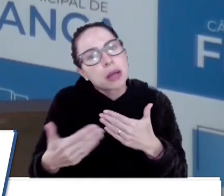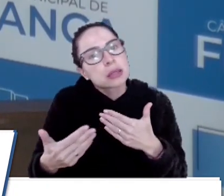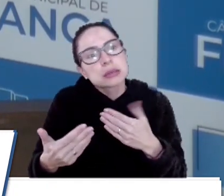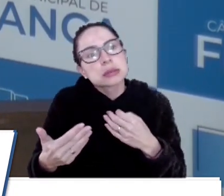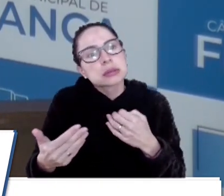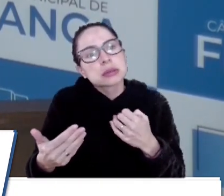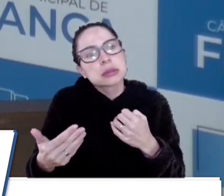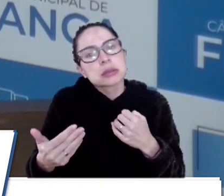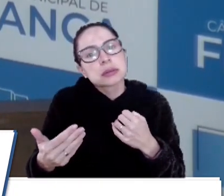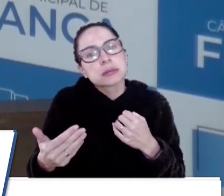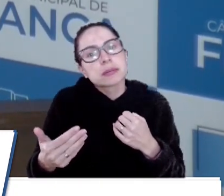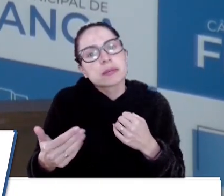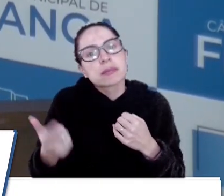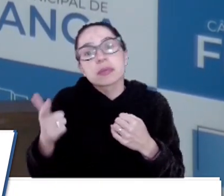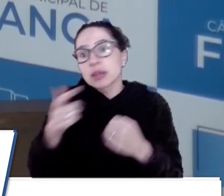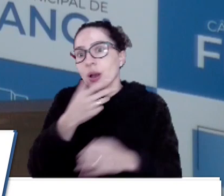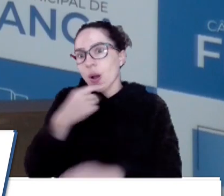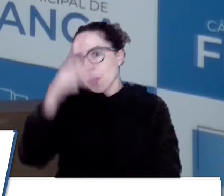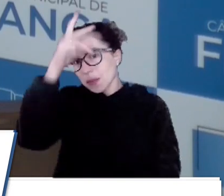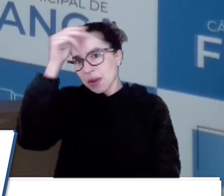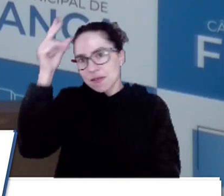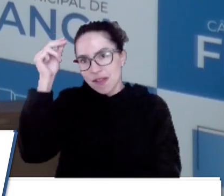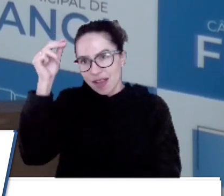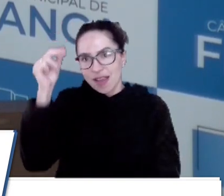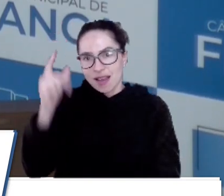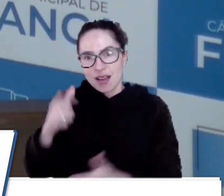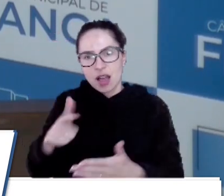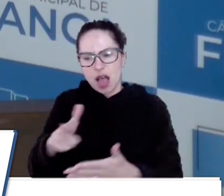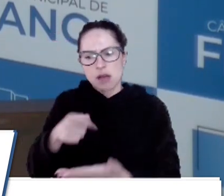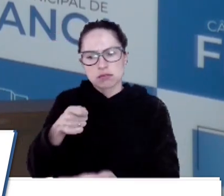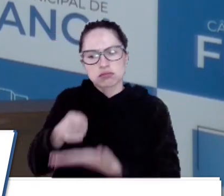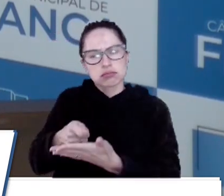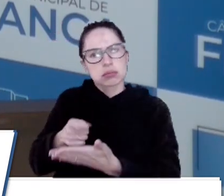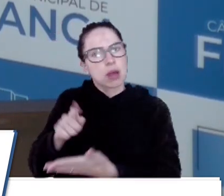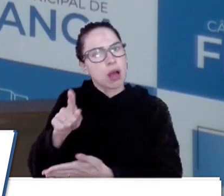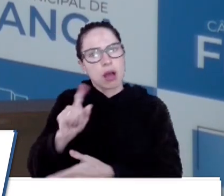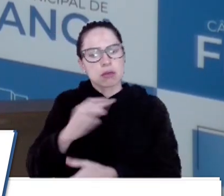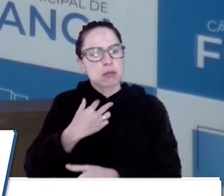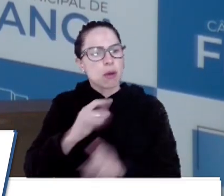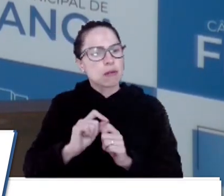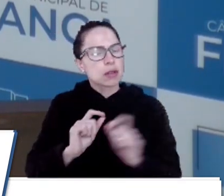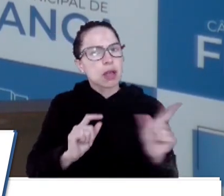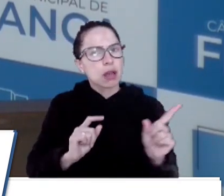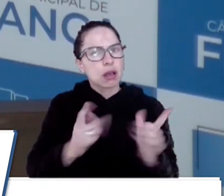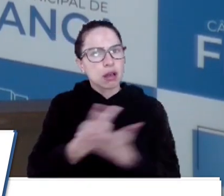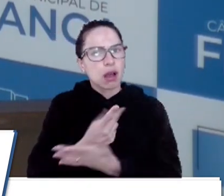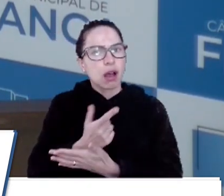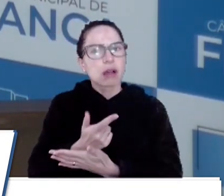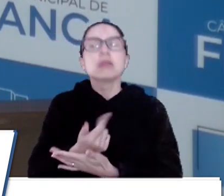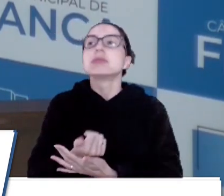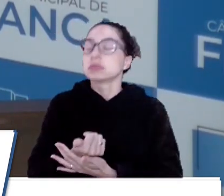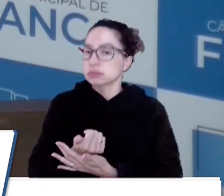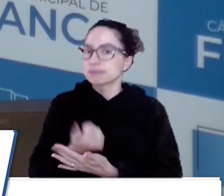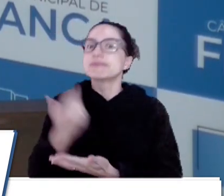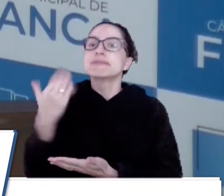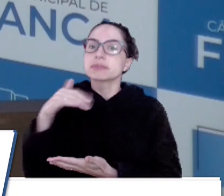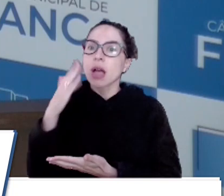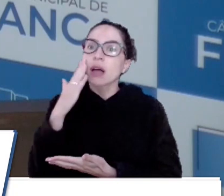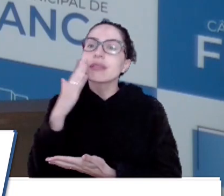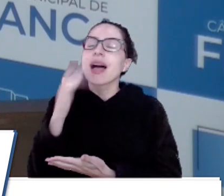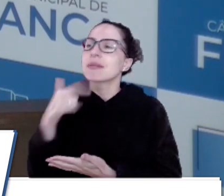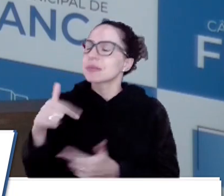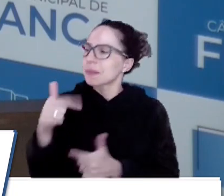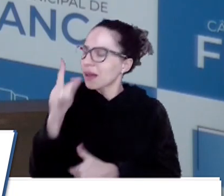lá com esse prefeito que está fazendo isso, a puni-lo, falar, não, você não pode fazer isso não. Então é assim, a gente sabe que o trabalho é difícil, sabe que isso